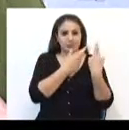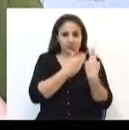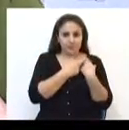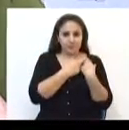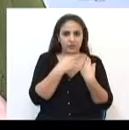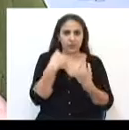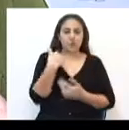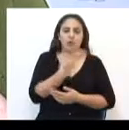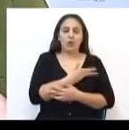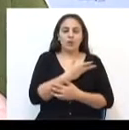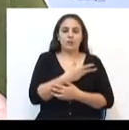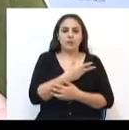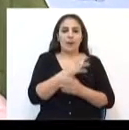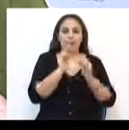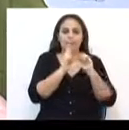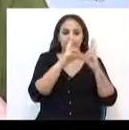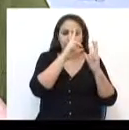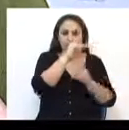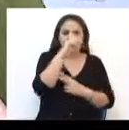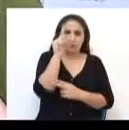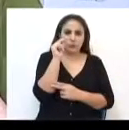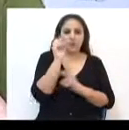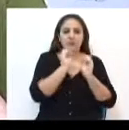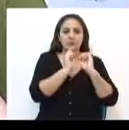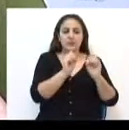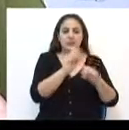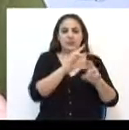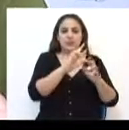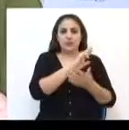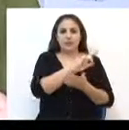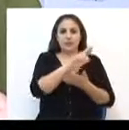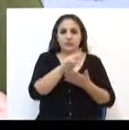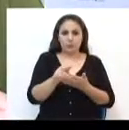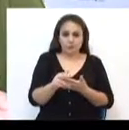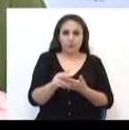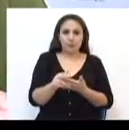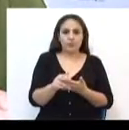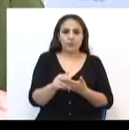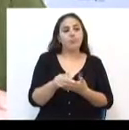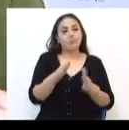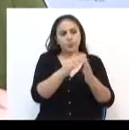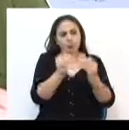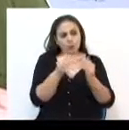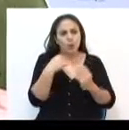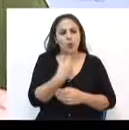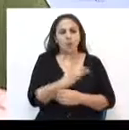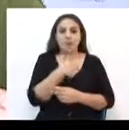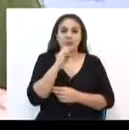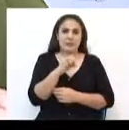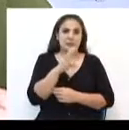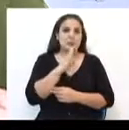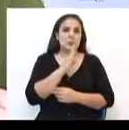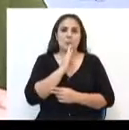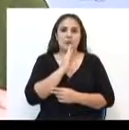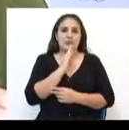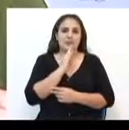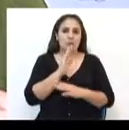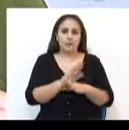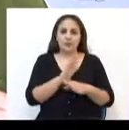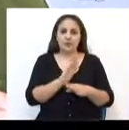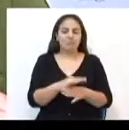prefeitura, a Secretaria de Transportes, quando cobrava de nós. Porque ela, como ela não reconhece o motorista auxiliar, ela nem sabe quem é essa